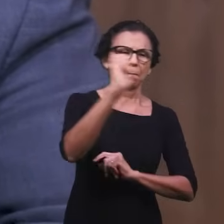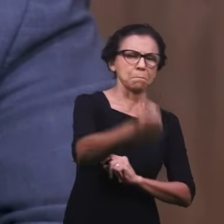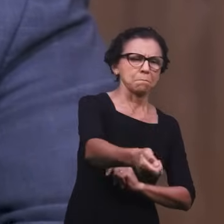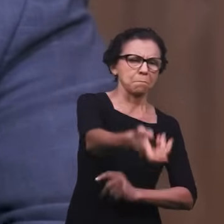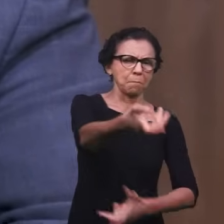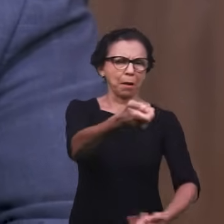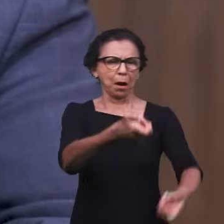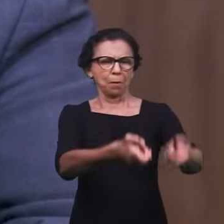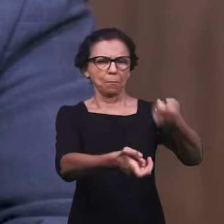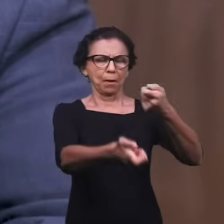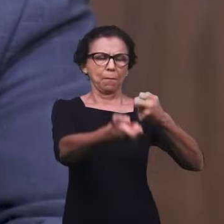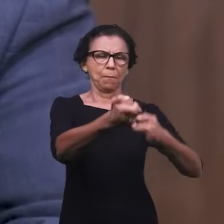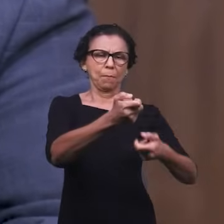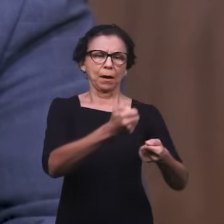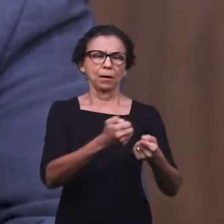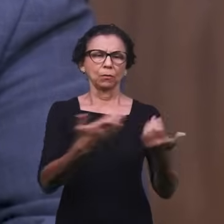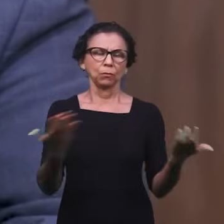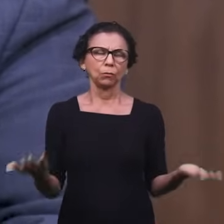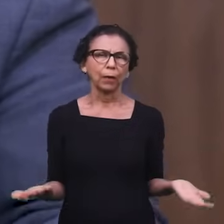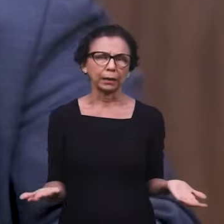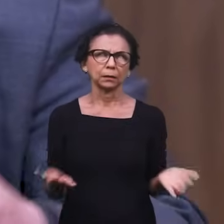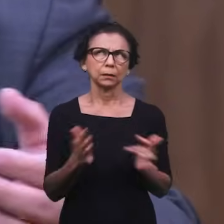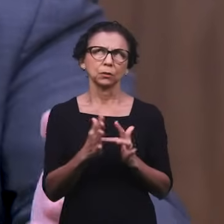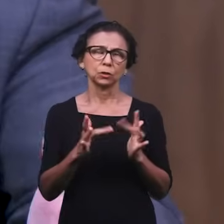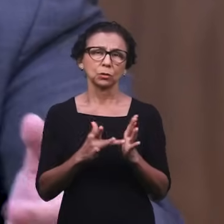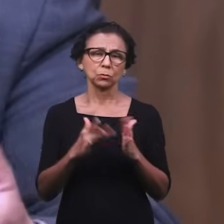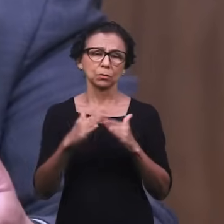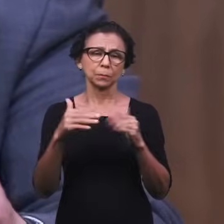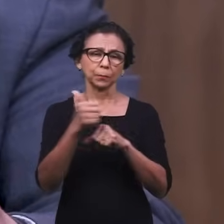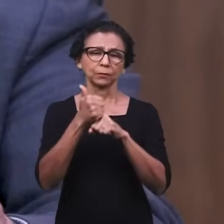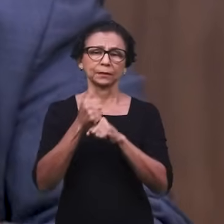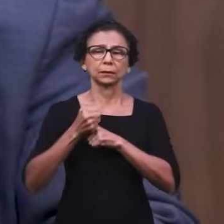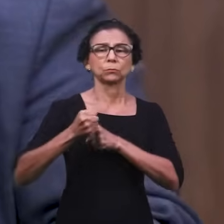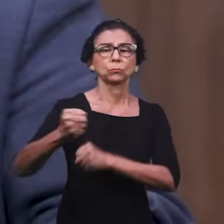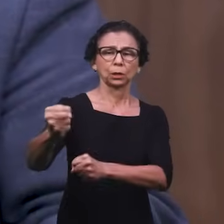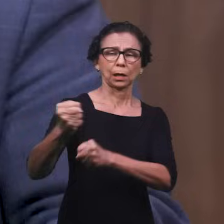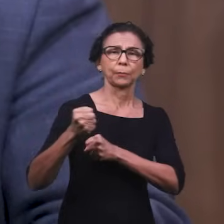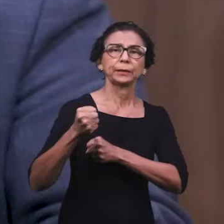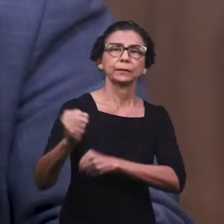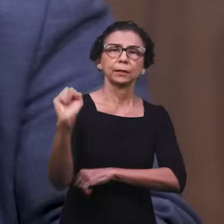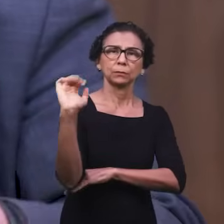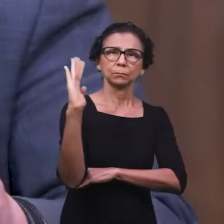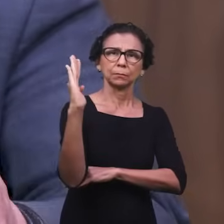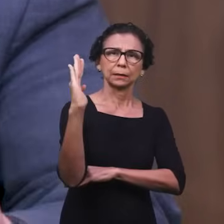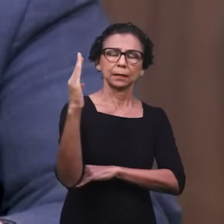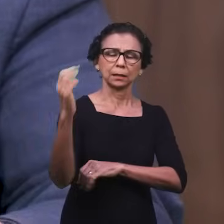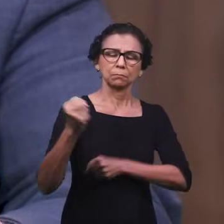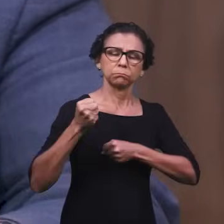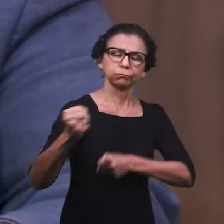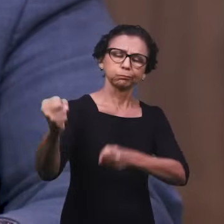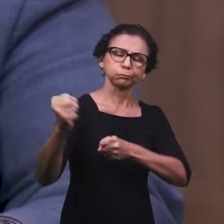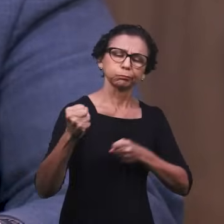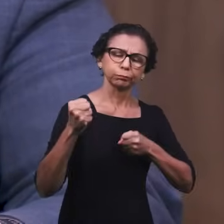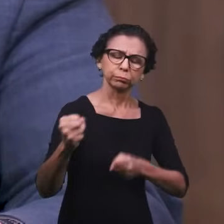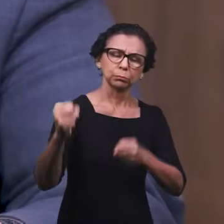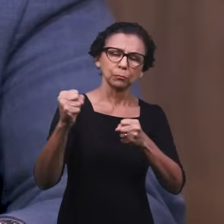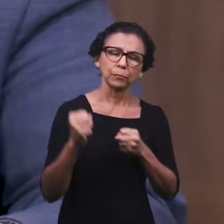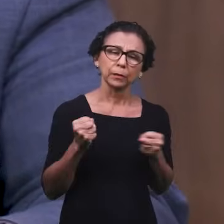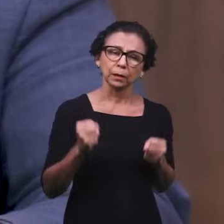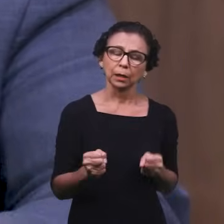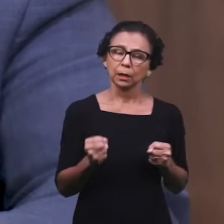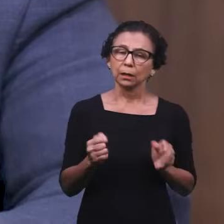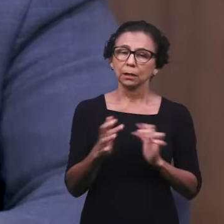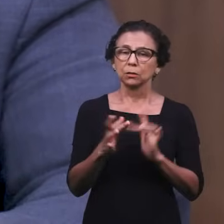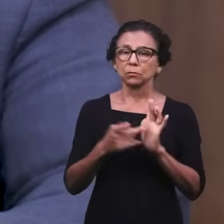pela razão, tipo assim, não deveria, né? Todo mundo pescador conhece, vai acordar o carpinteiro, mas ali não, ali era o Senhor Jesus,